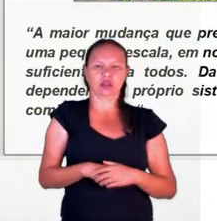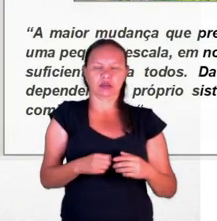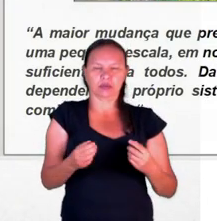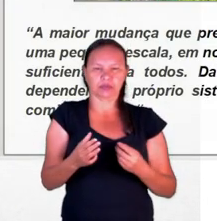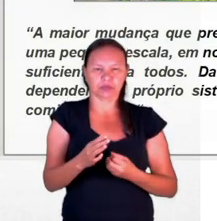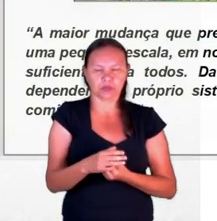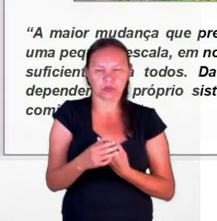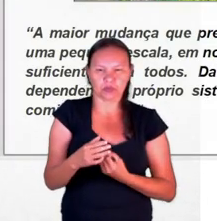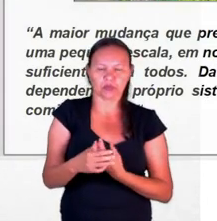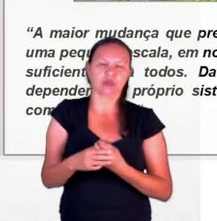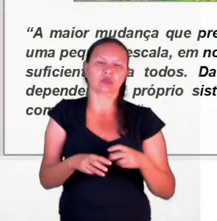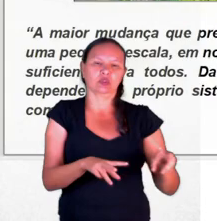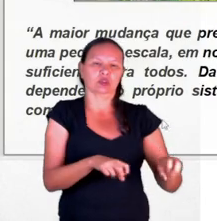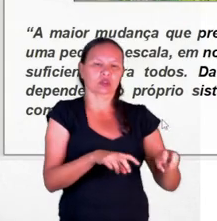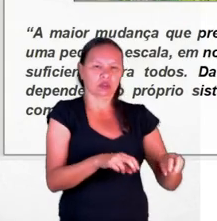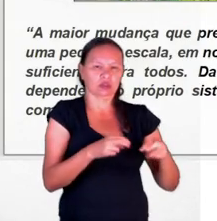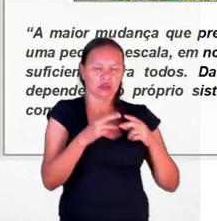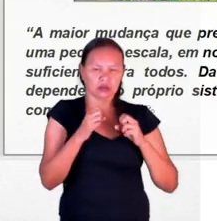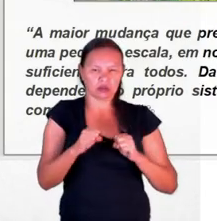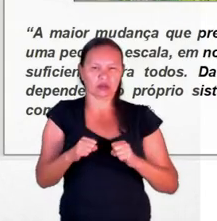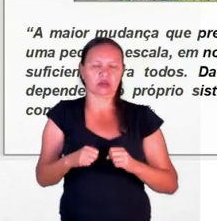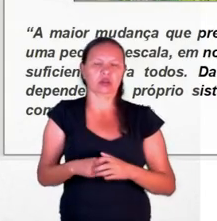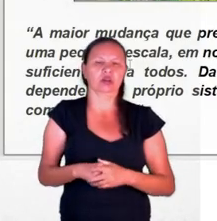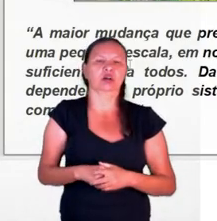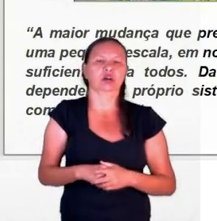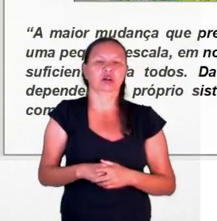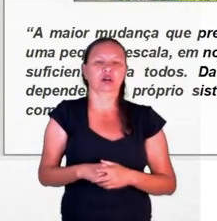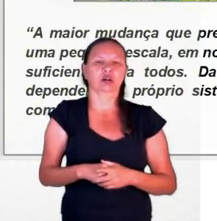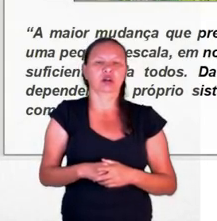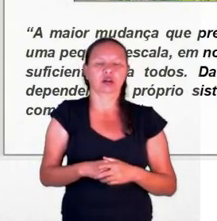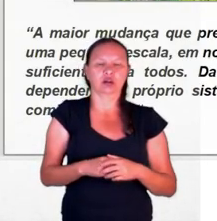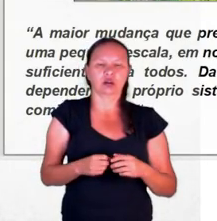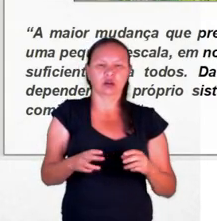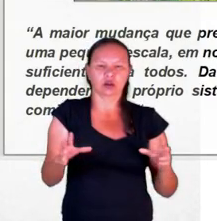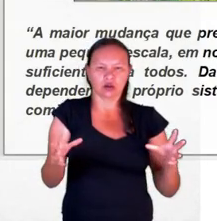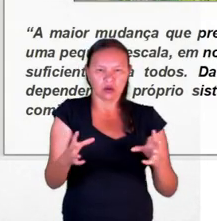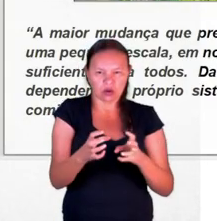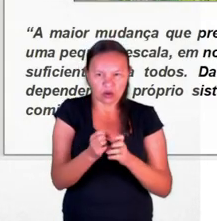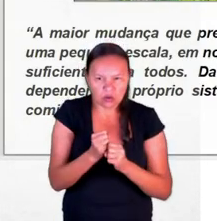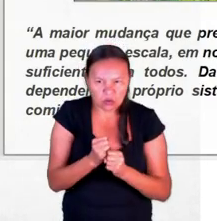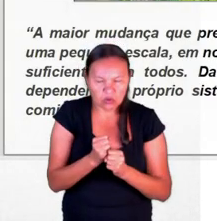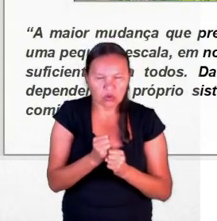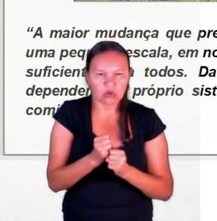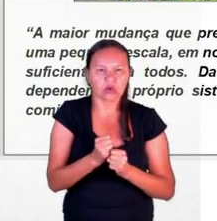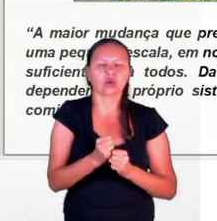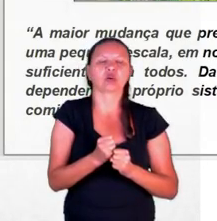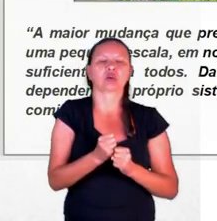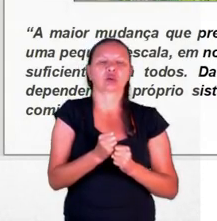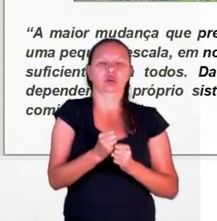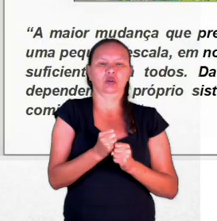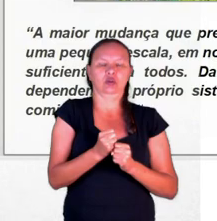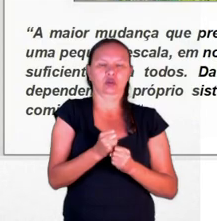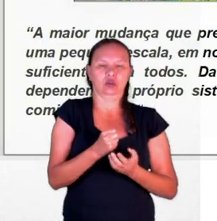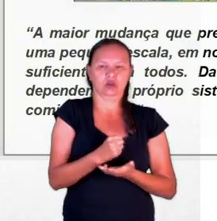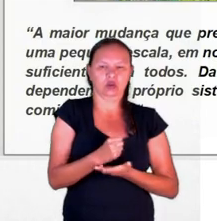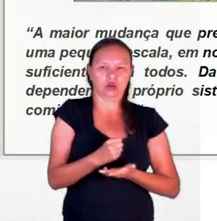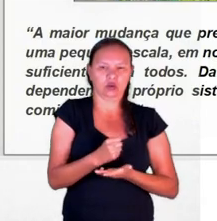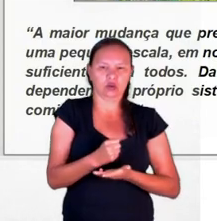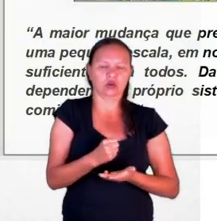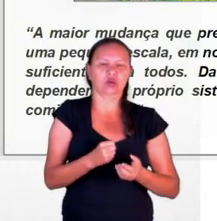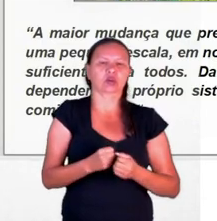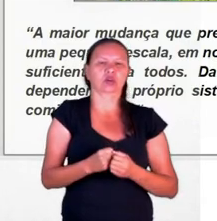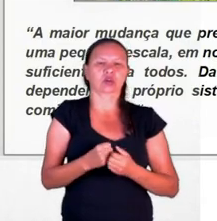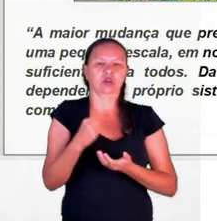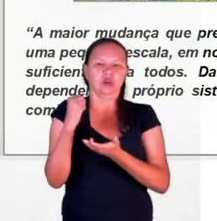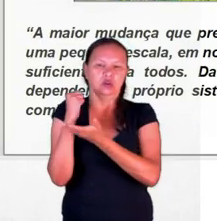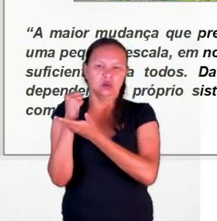palavras e balas não comida e abrigo né ou seja Resumindo né se a gente pode ter um um vazinho de tempeiro no nosso apartamento no